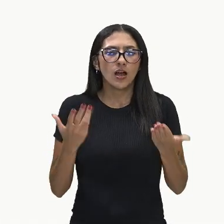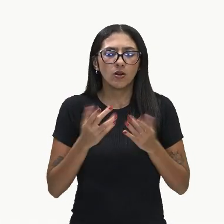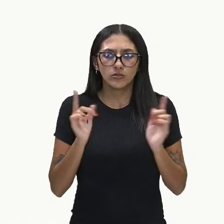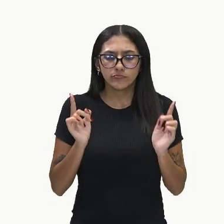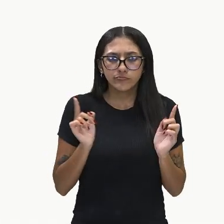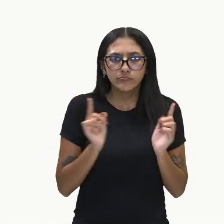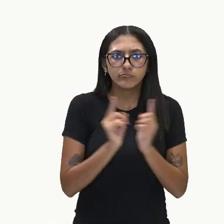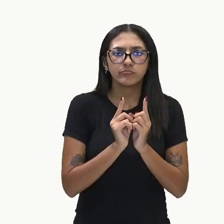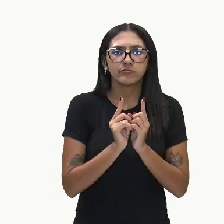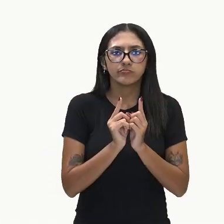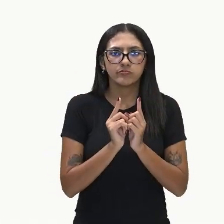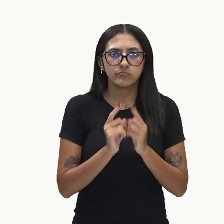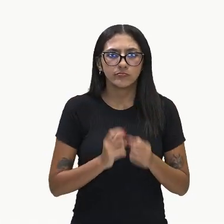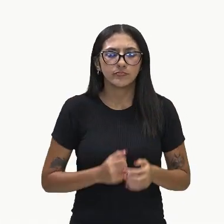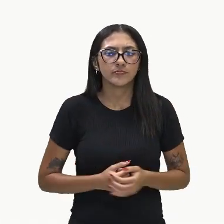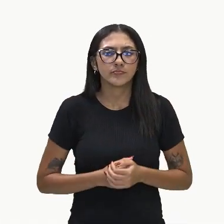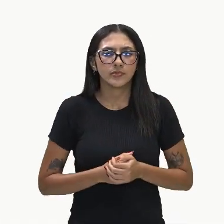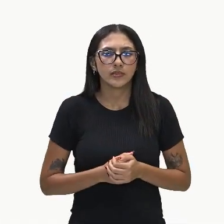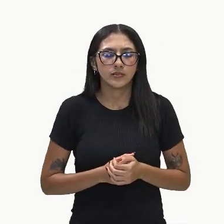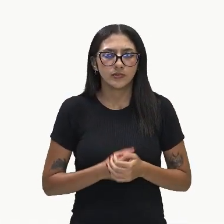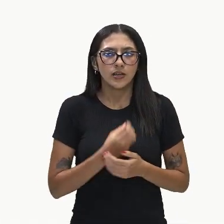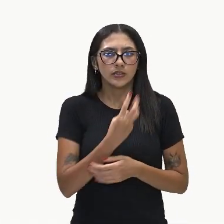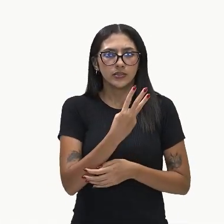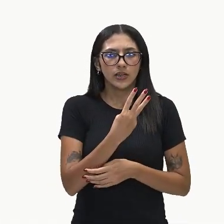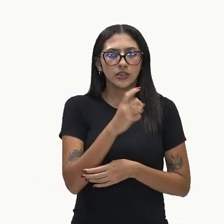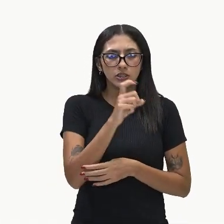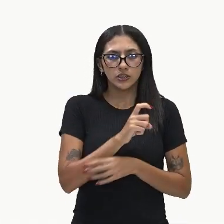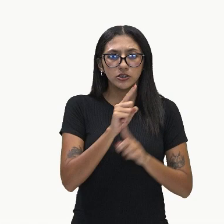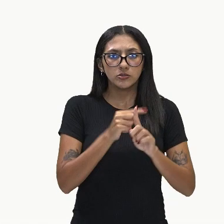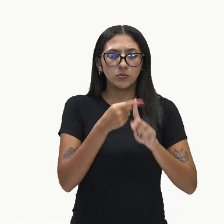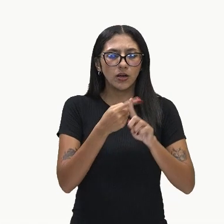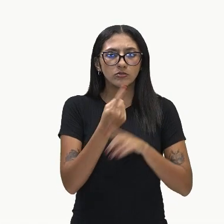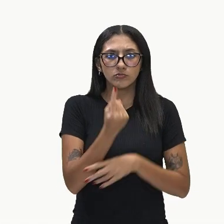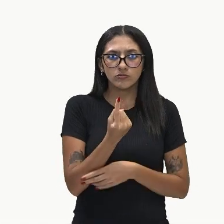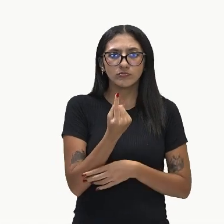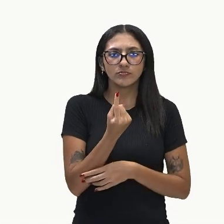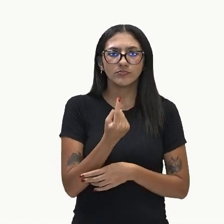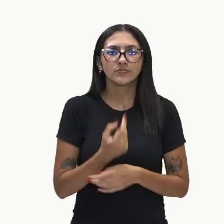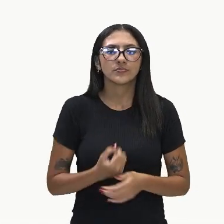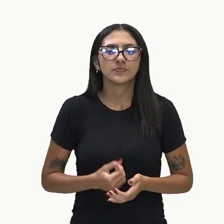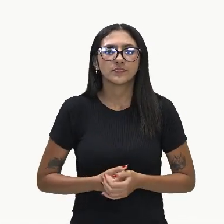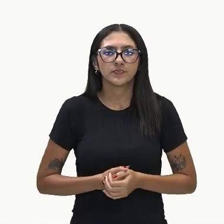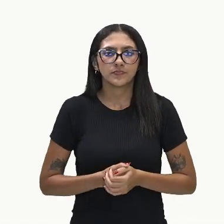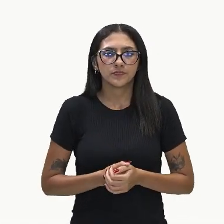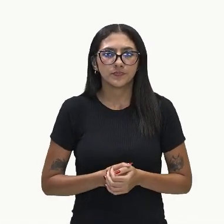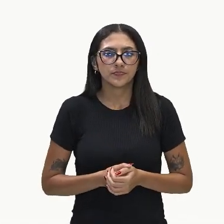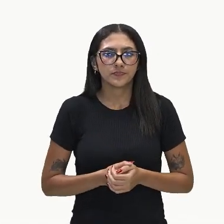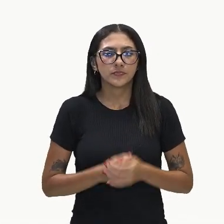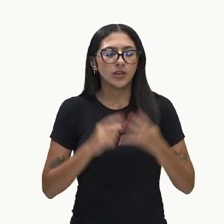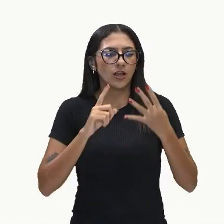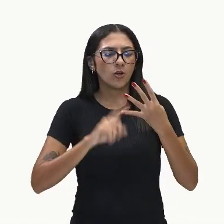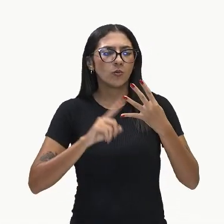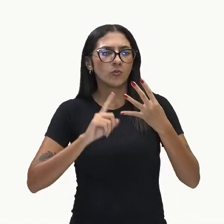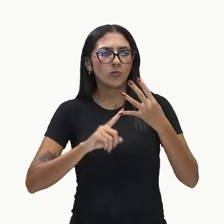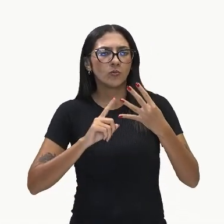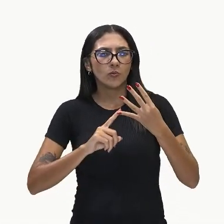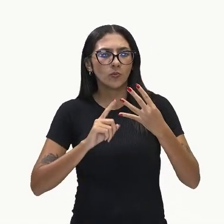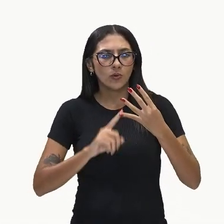3x, 3 dividido por 3 é 1. Tá bom? E aí aqui o nosso quarto